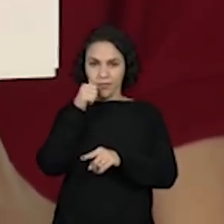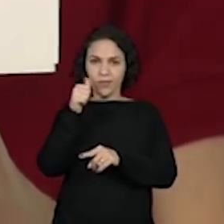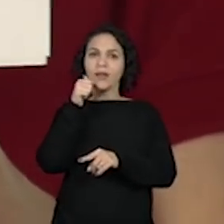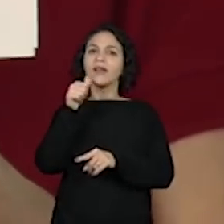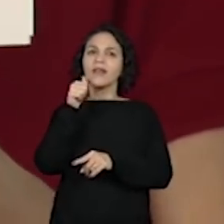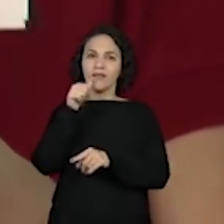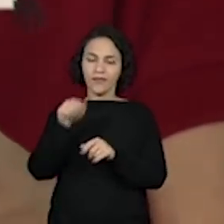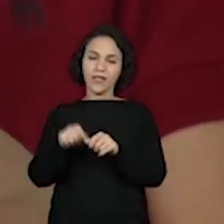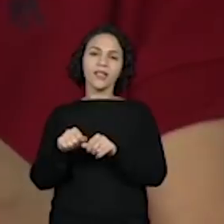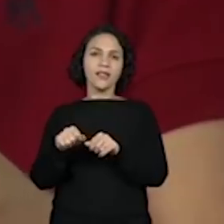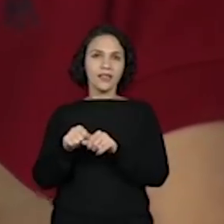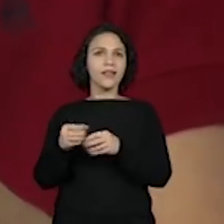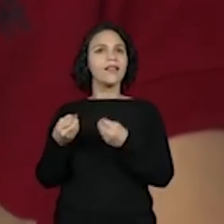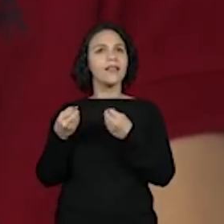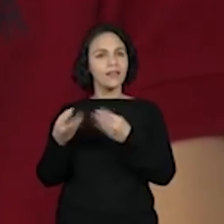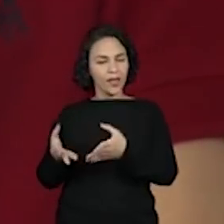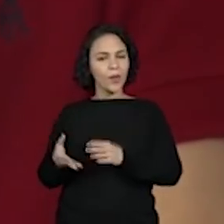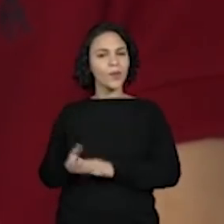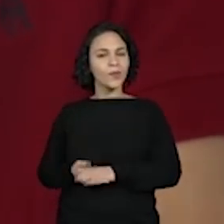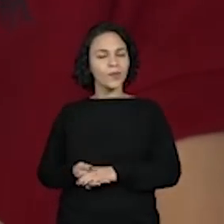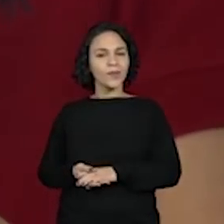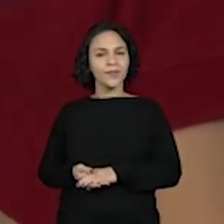senhora ofereceu para a menina.